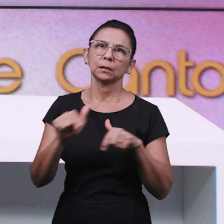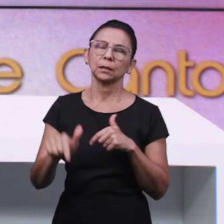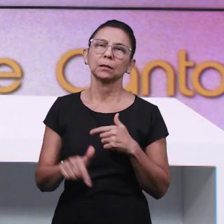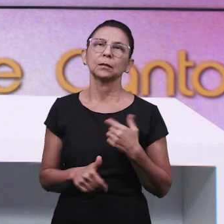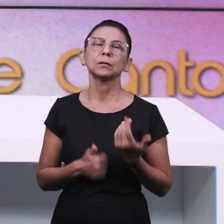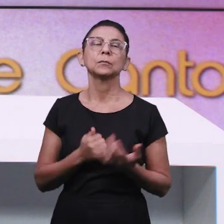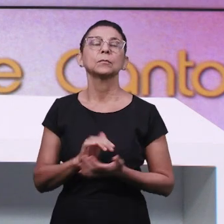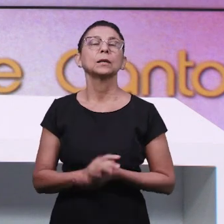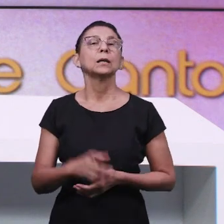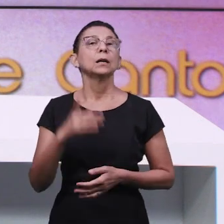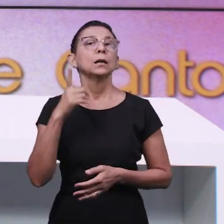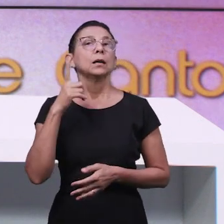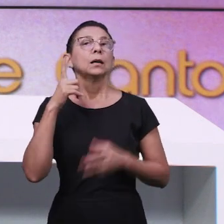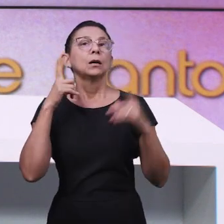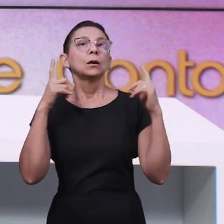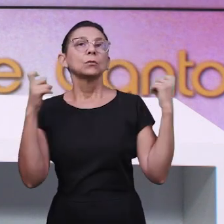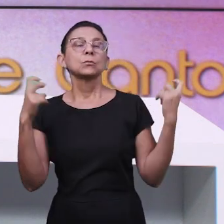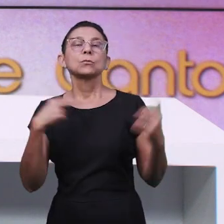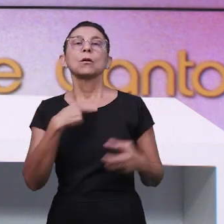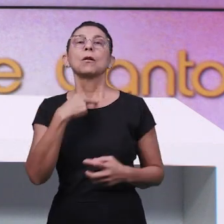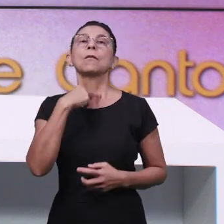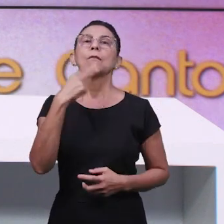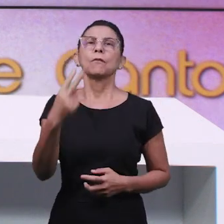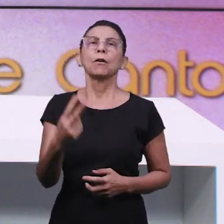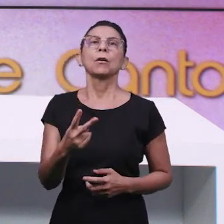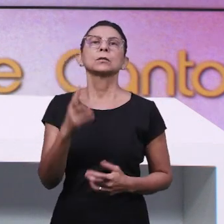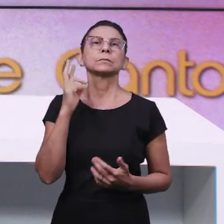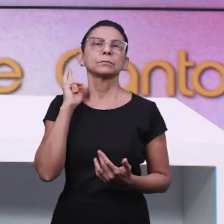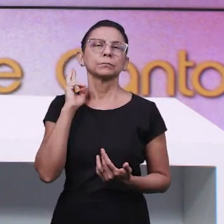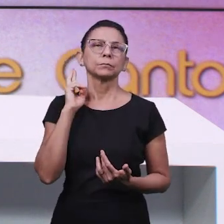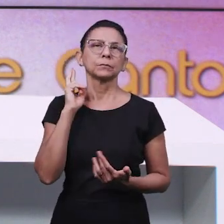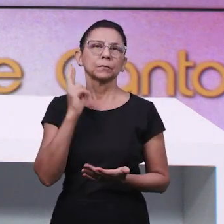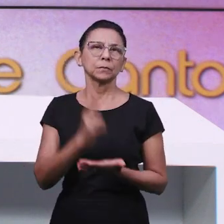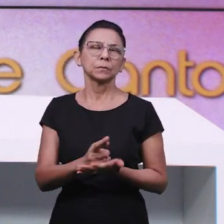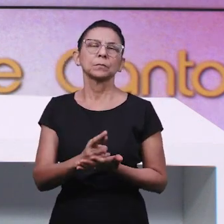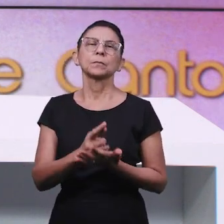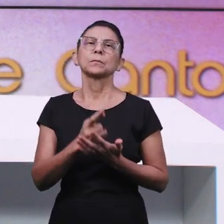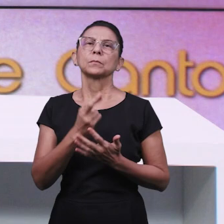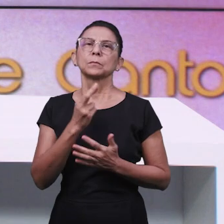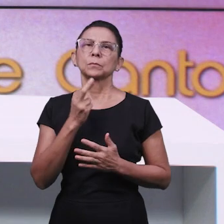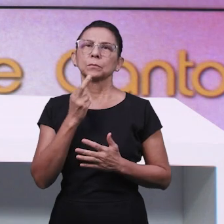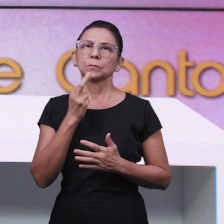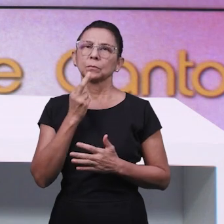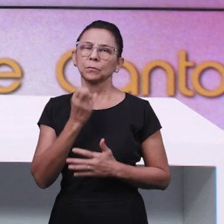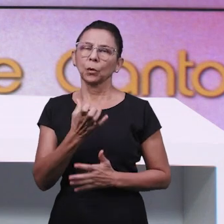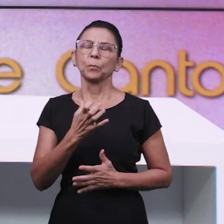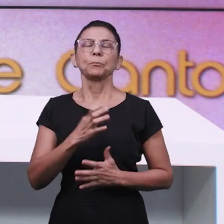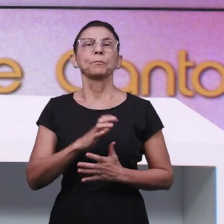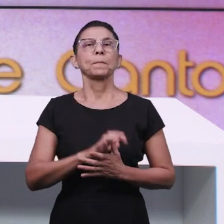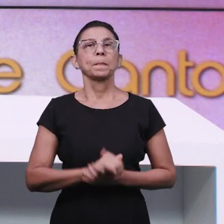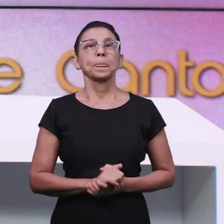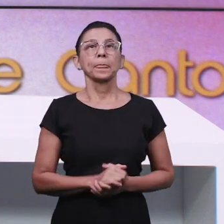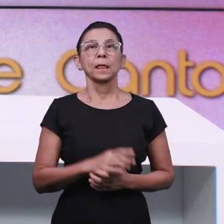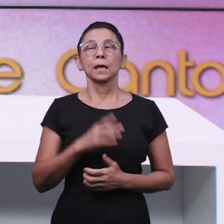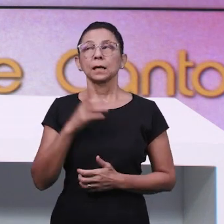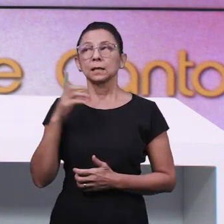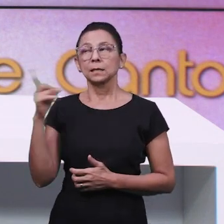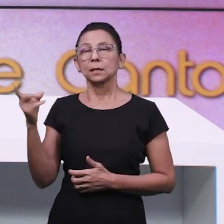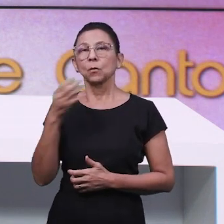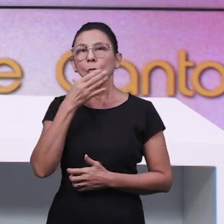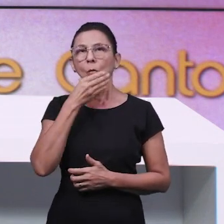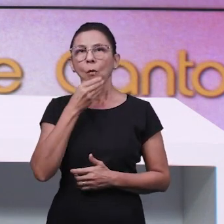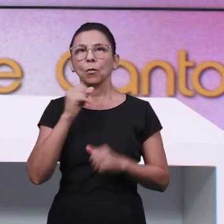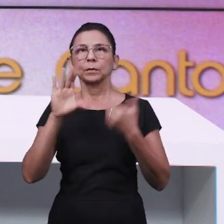que o som da nossa voz seja produzido. Nesse exemplo especificamente, é um